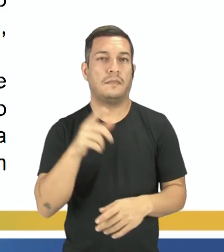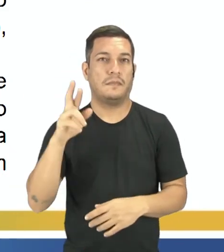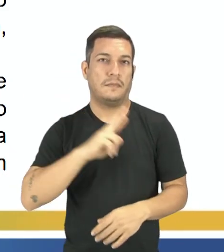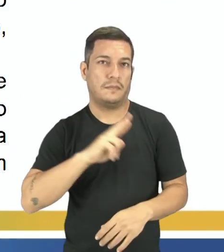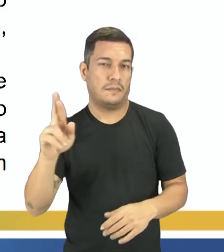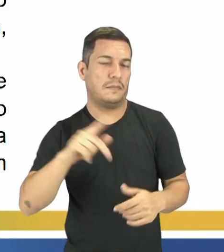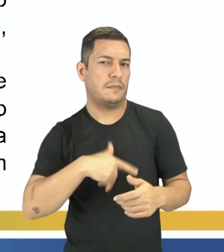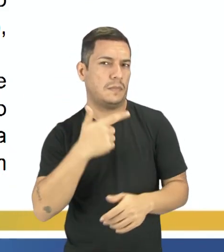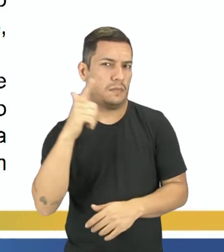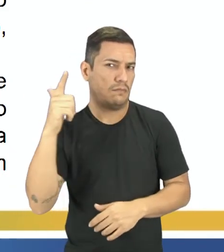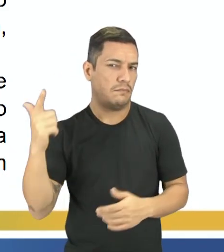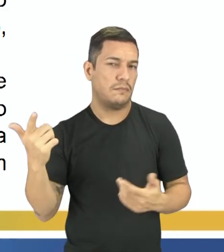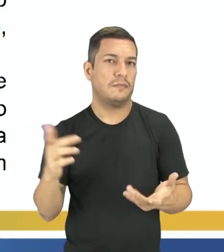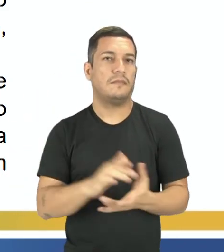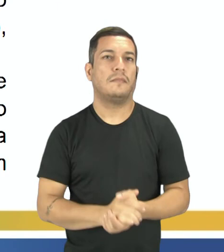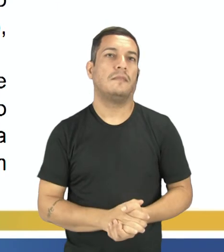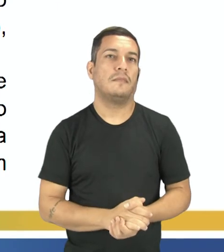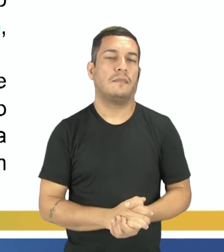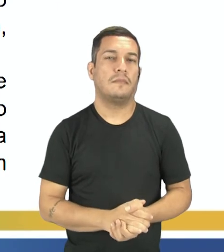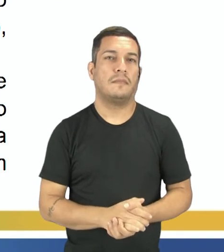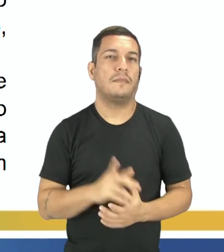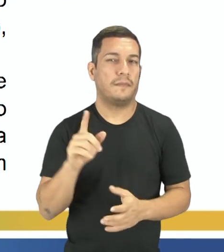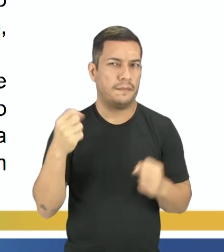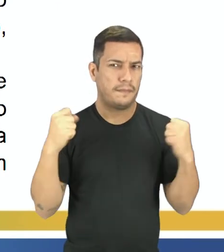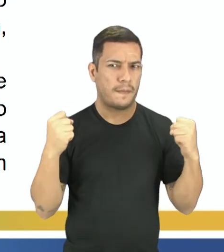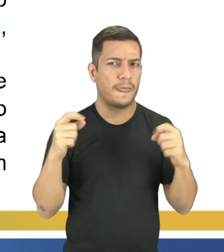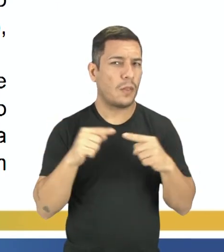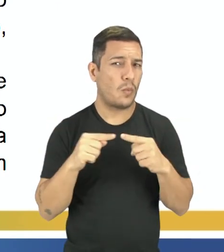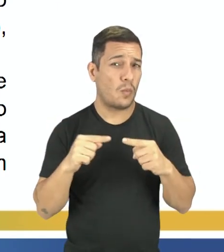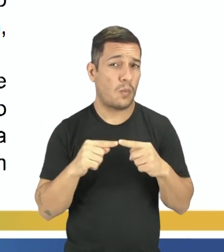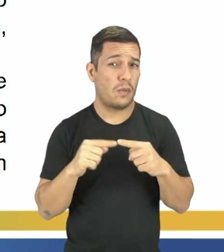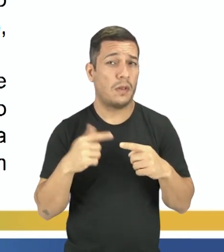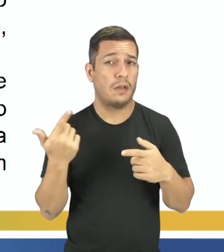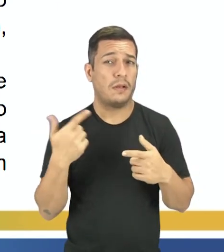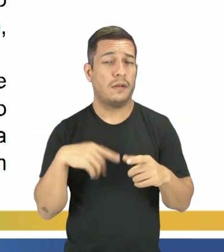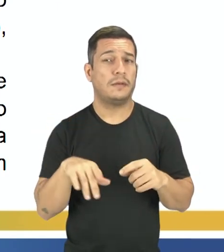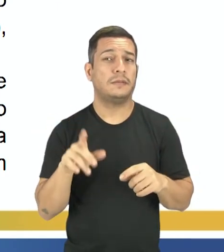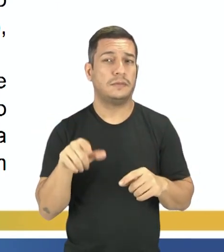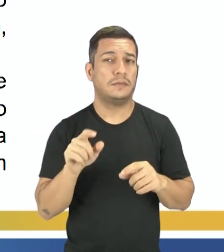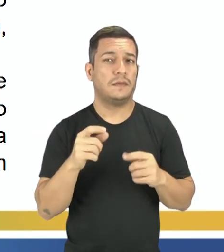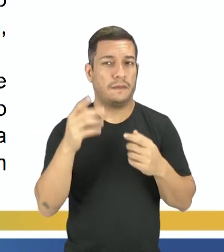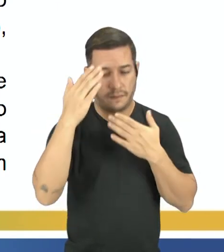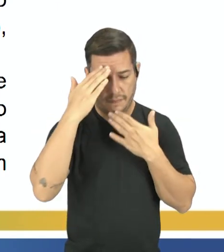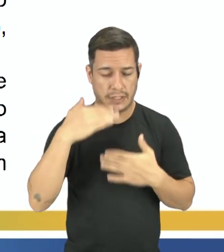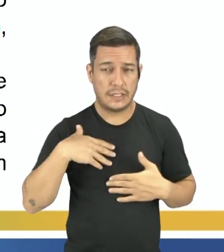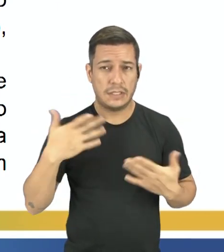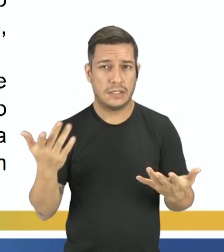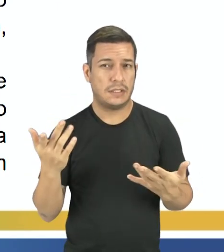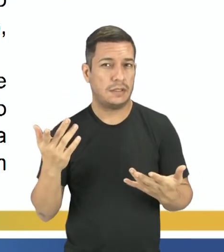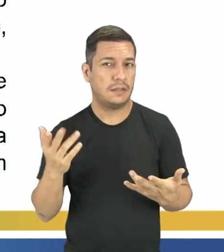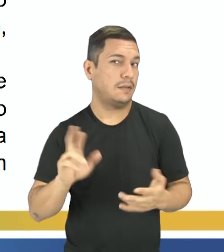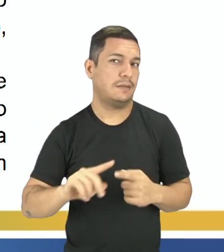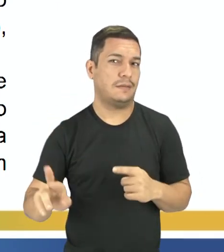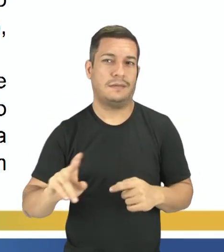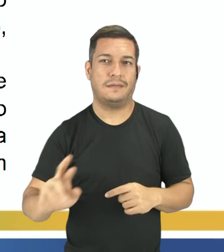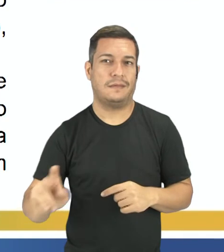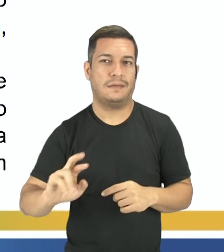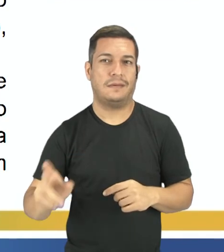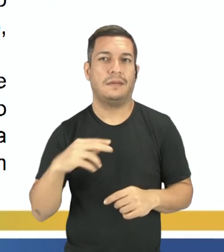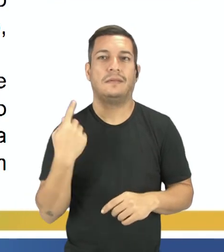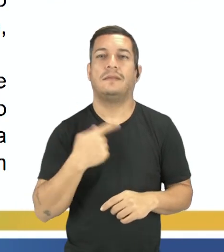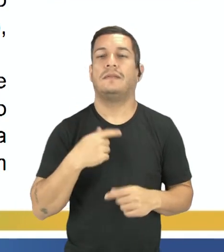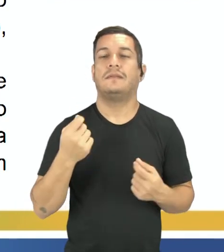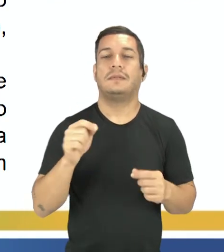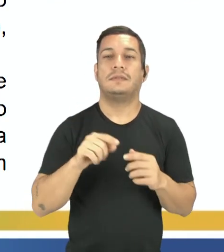estético, o religioso, entre outros. É isso, a educação física hoje ainda trabalha só aptidão, só performance? Não, né, gente? Nós não